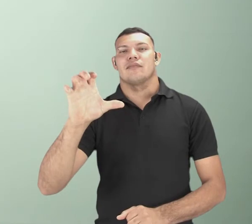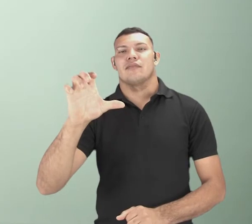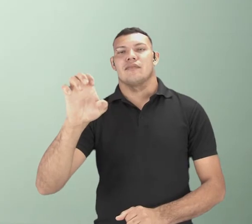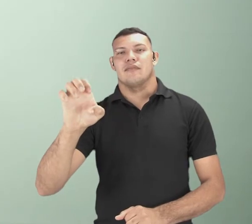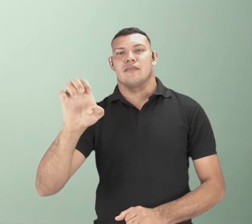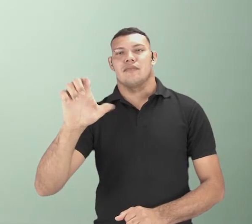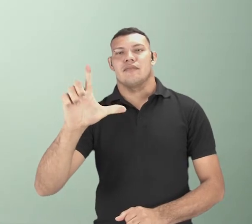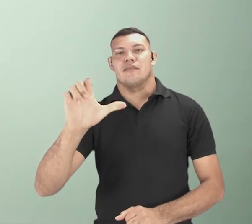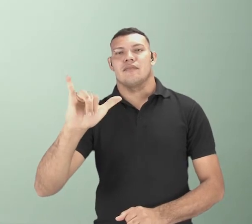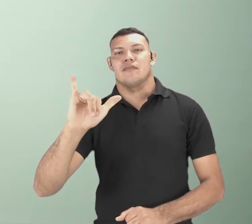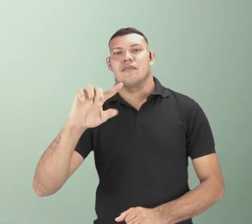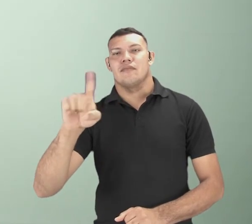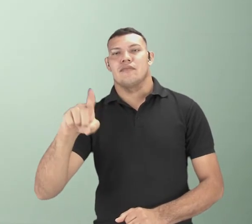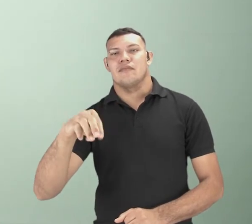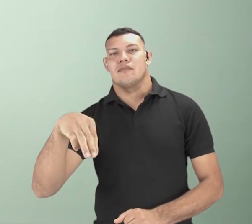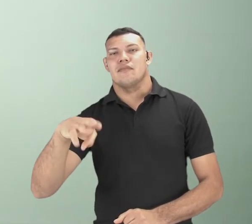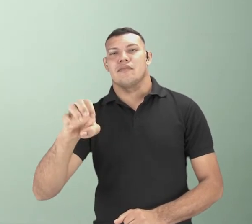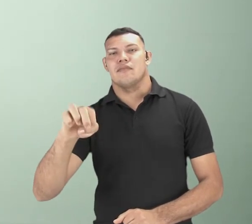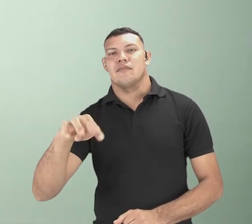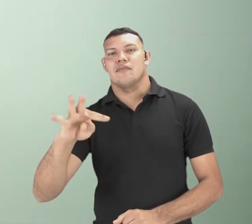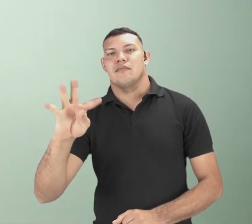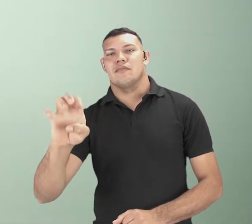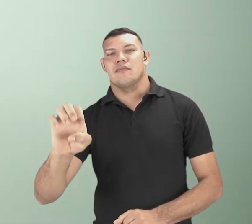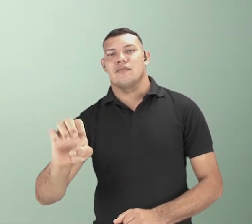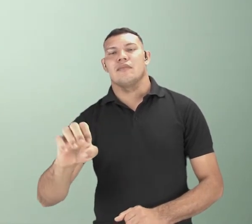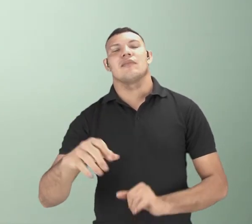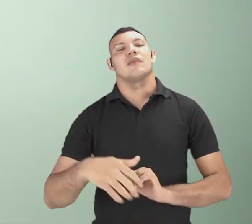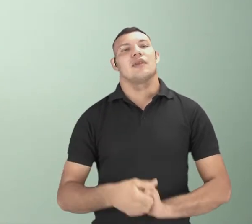O radical continua o mesmo.